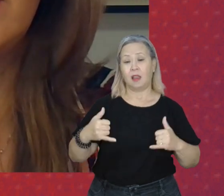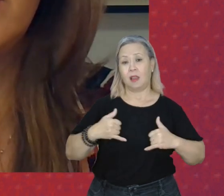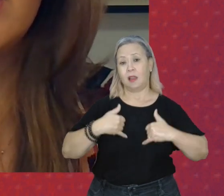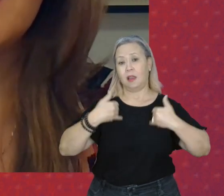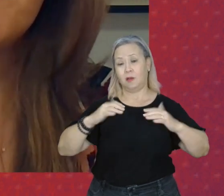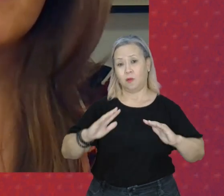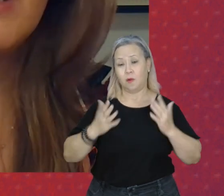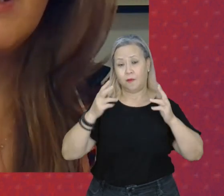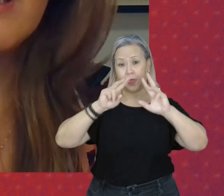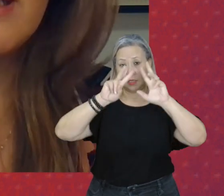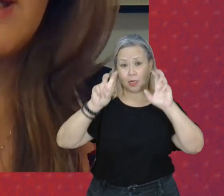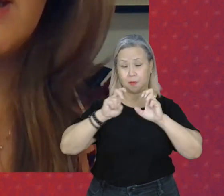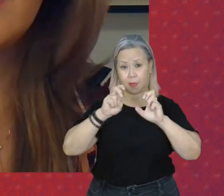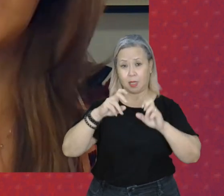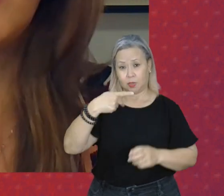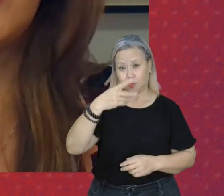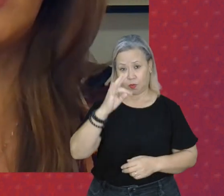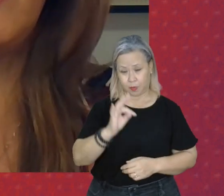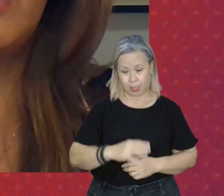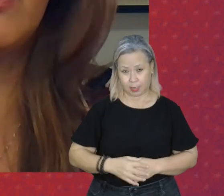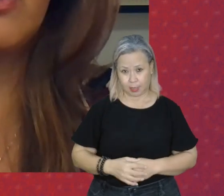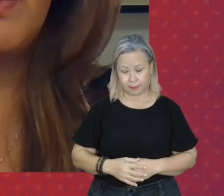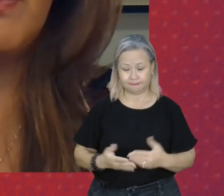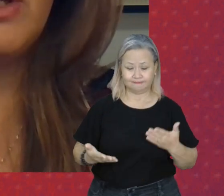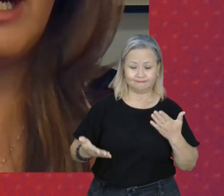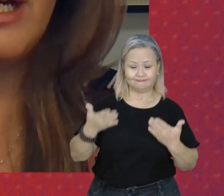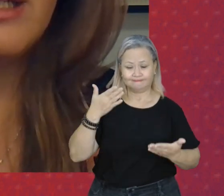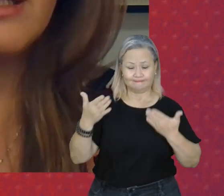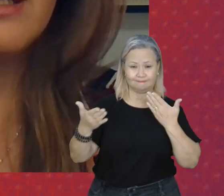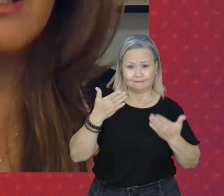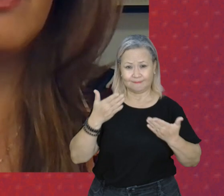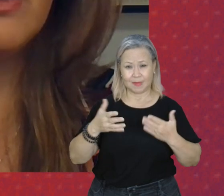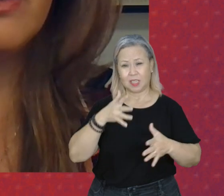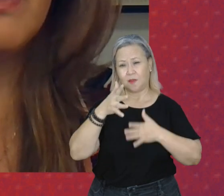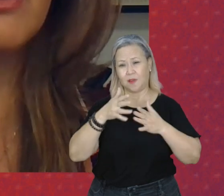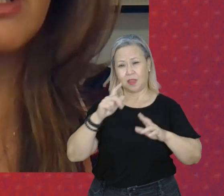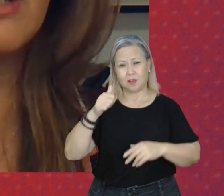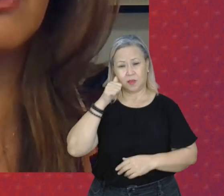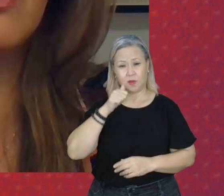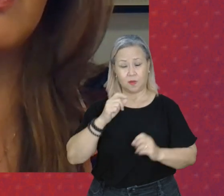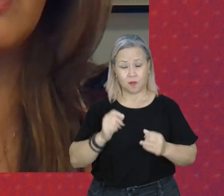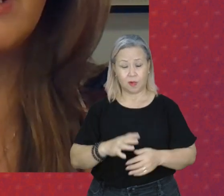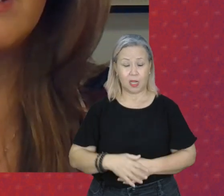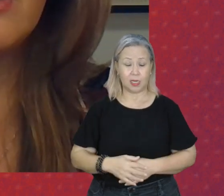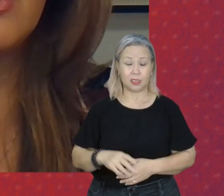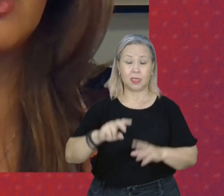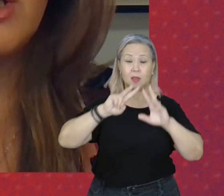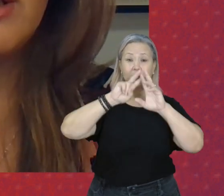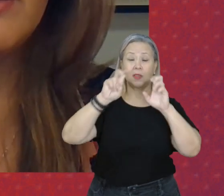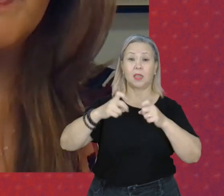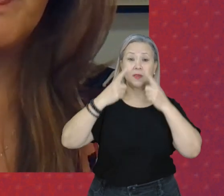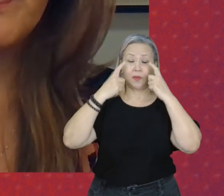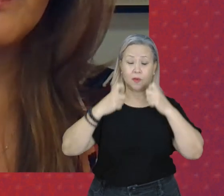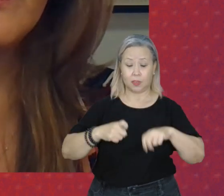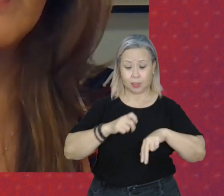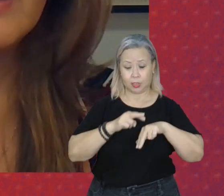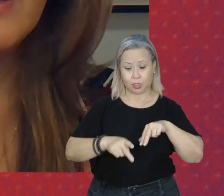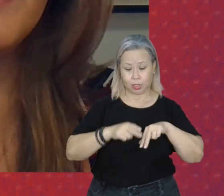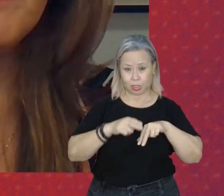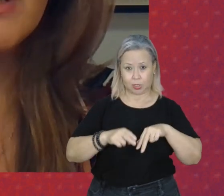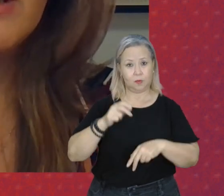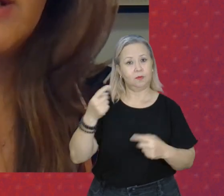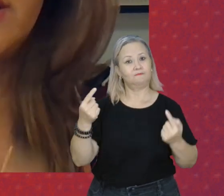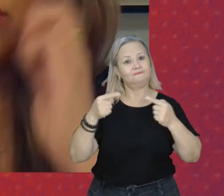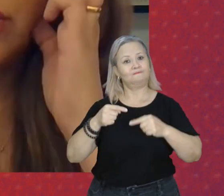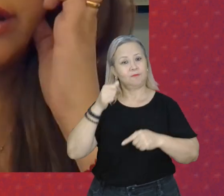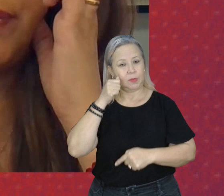dos Trabalhadores. E nessa análise, como a gente está aqui falando sobre mulheres, eles levantam também os casos de violência de gênero,